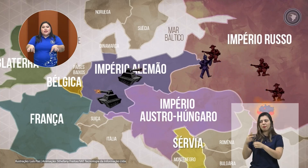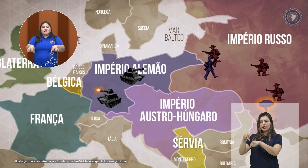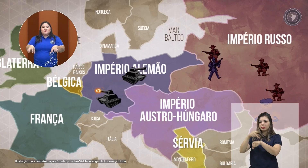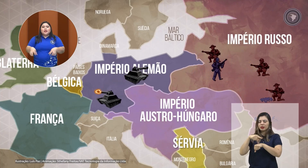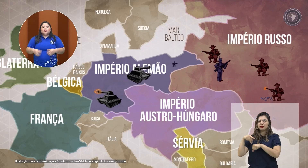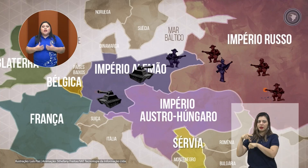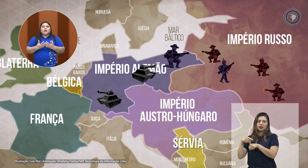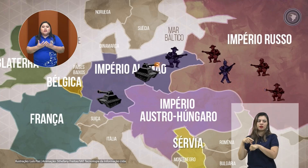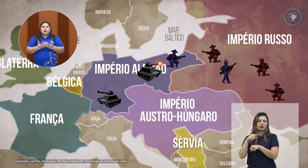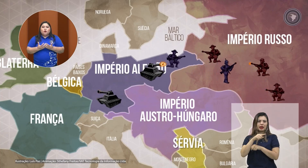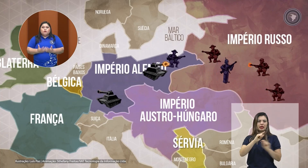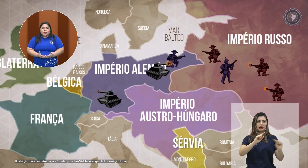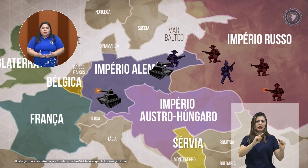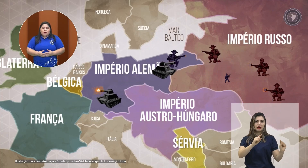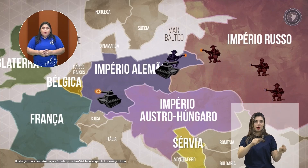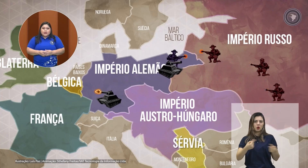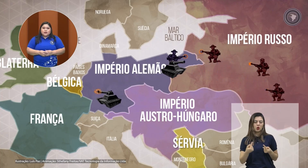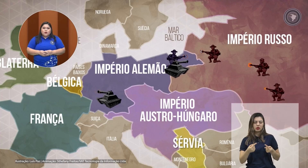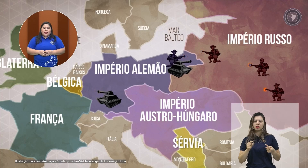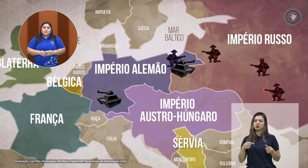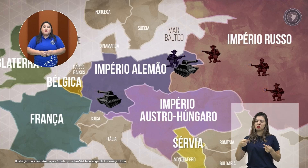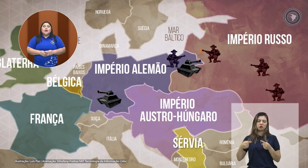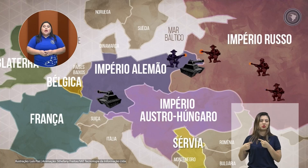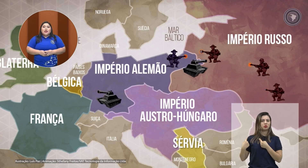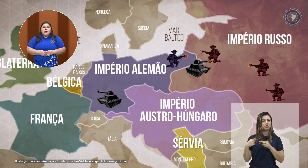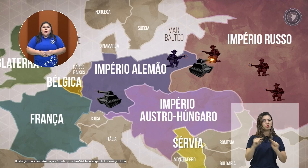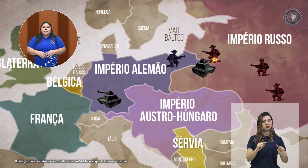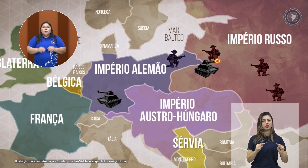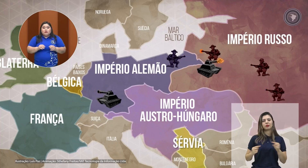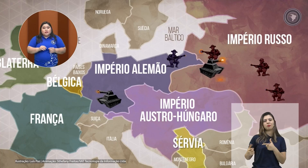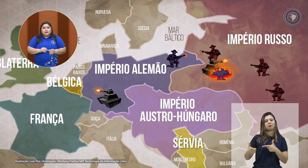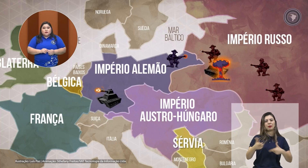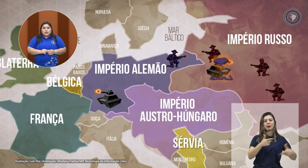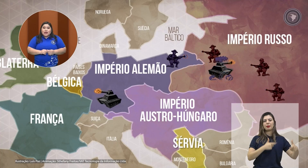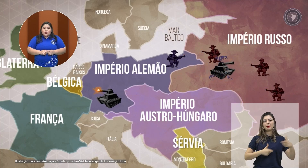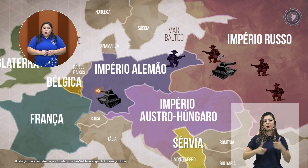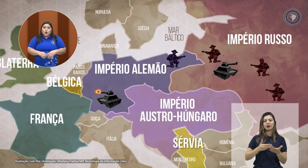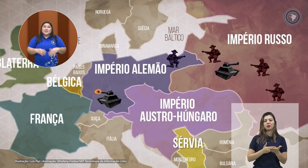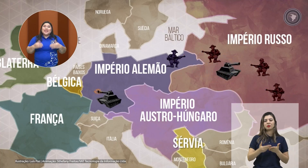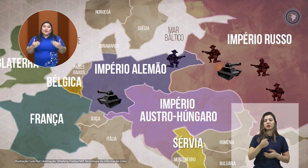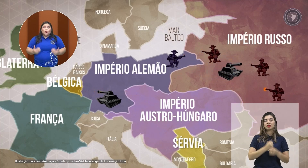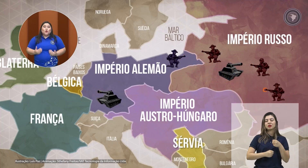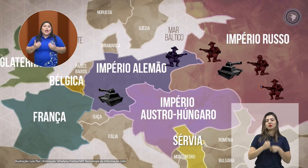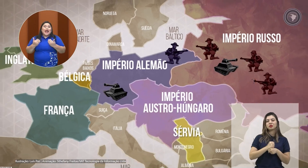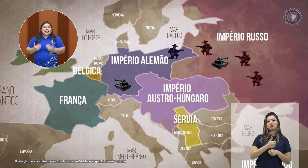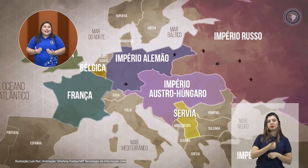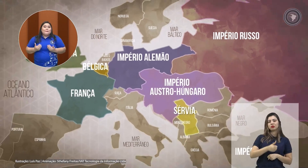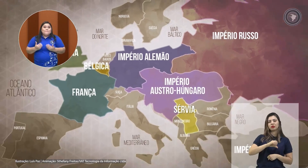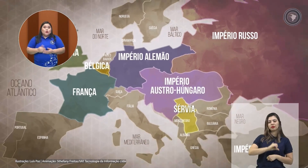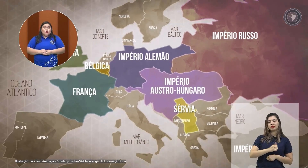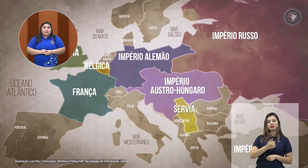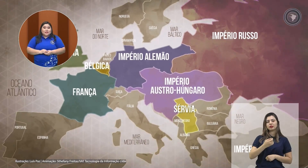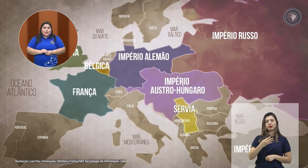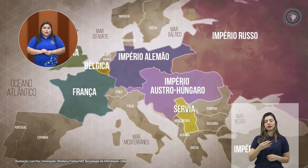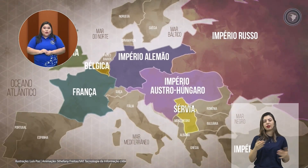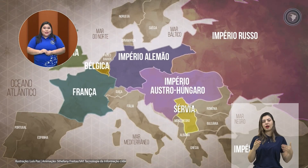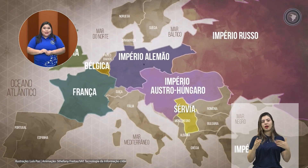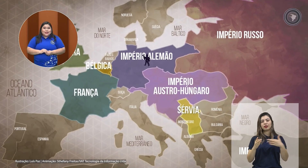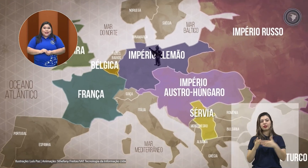vamos ver exatamente este conflito que começa então aí em 1914 e dura até